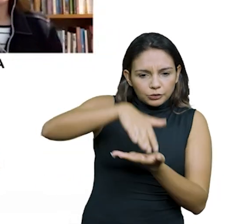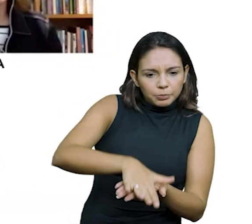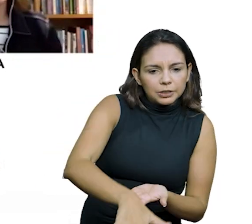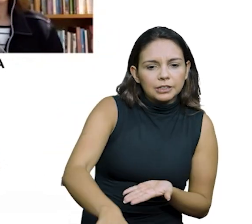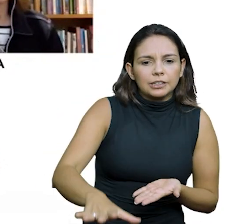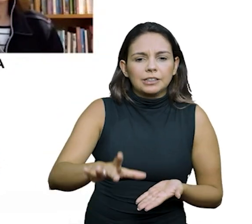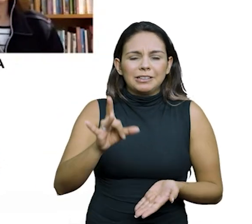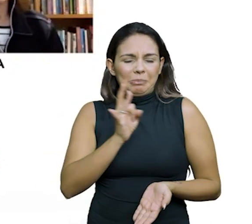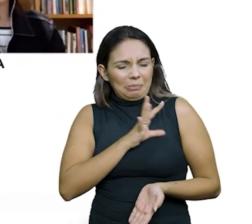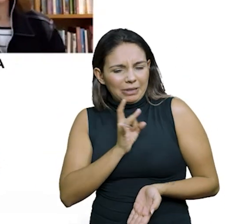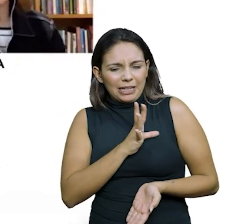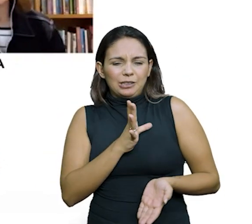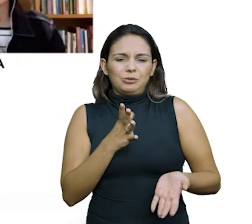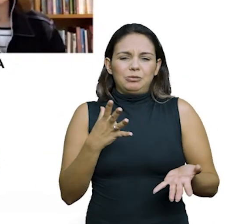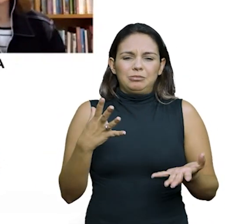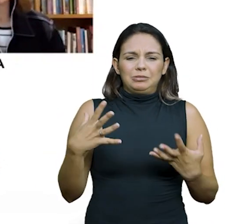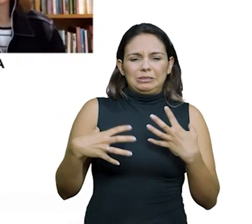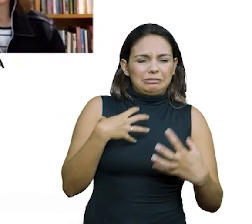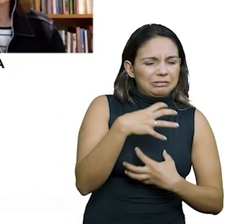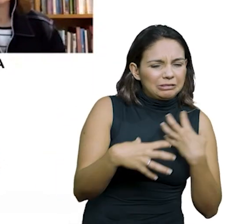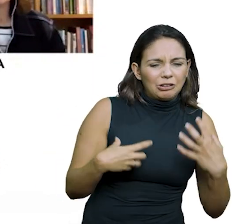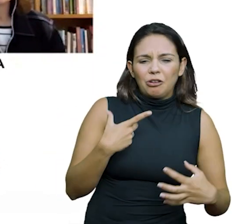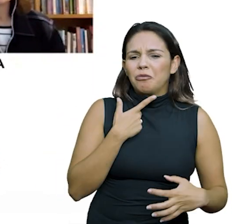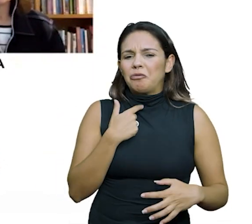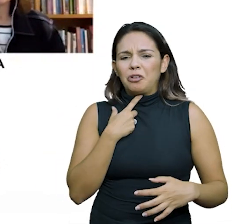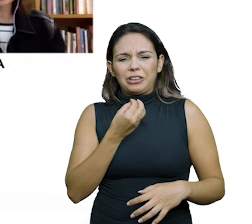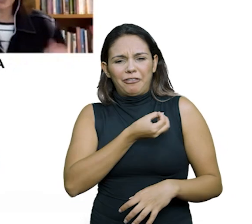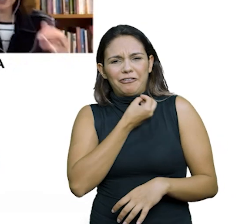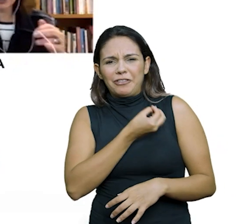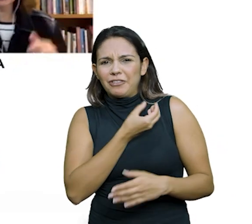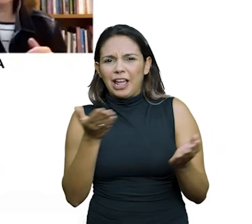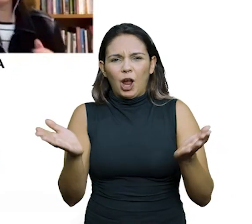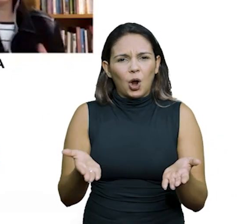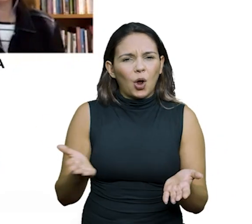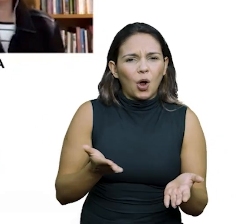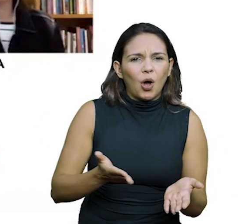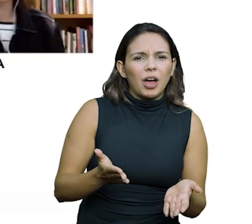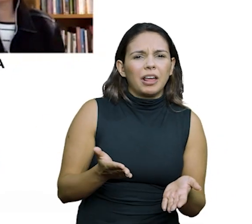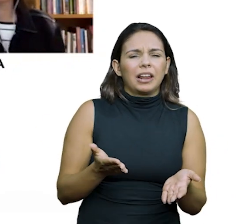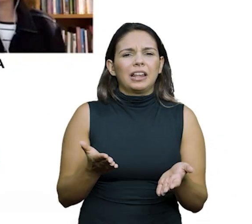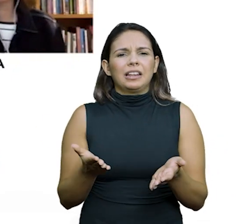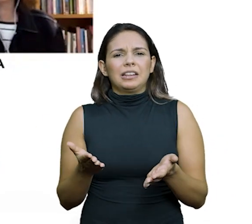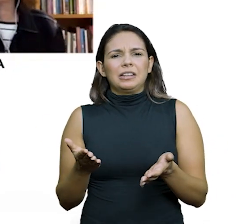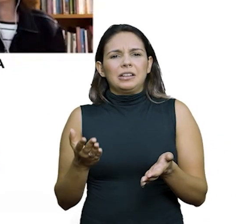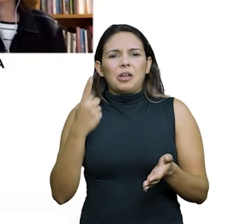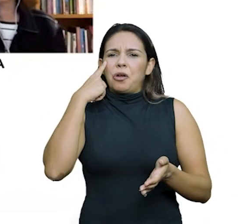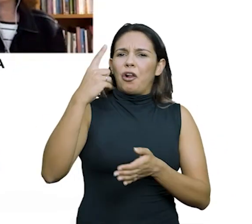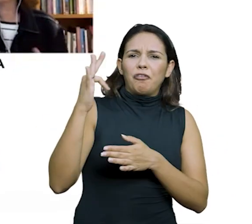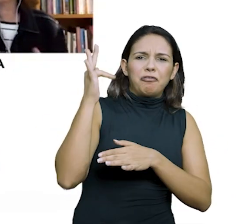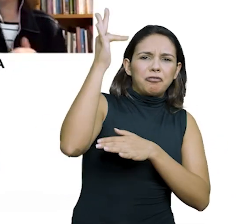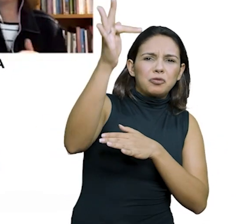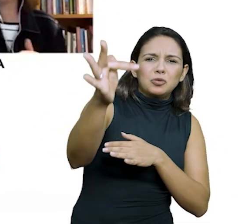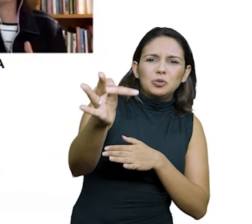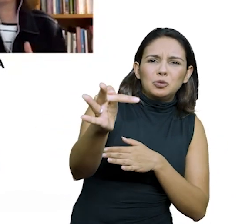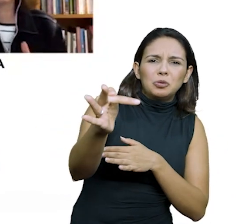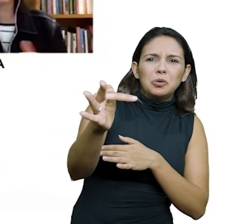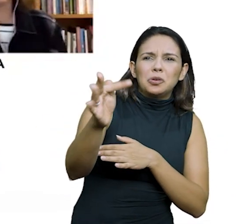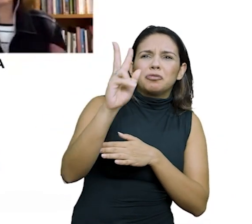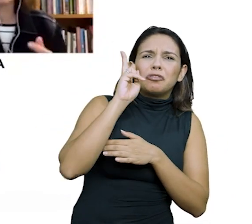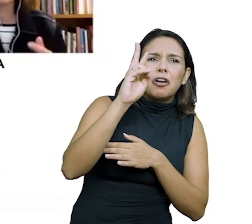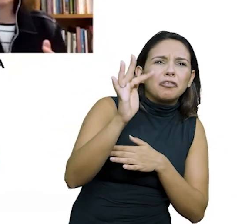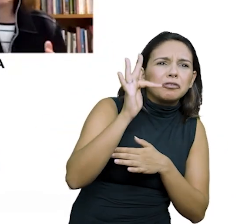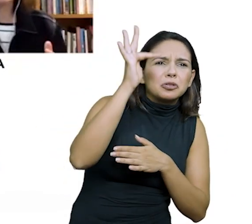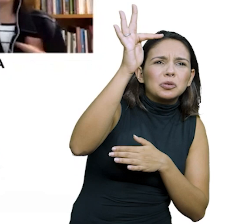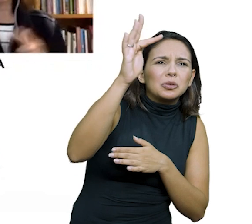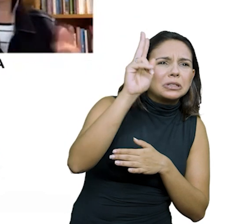A gente sente medo, a gente sente vontade de viver o presente e, ao mesmo tempo, você está olhando para um futuro que